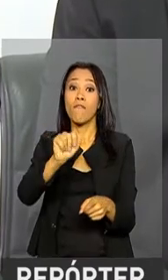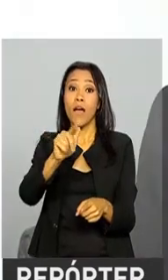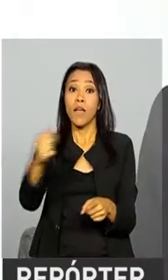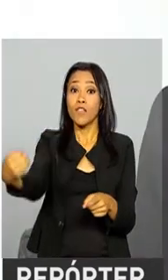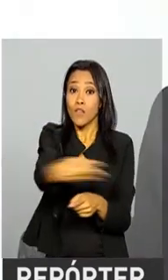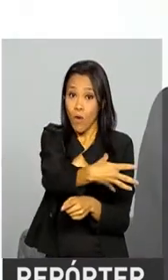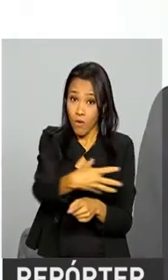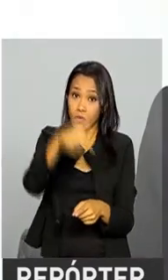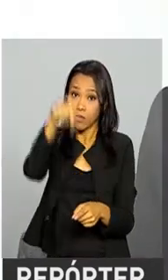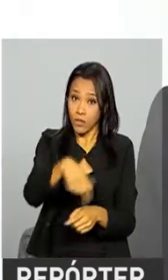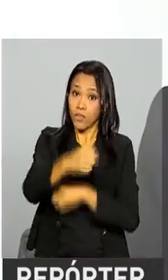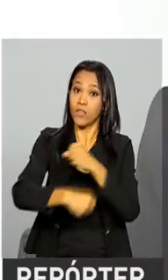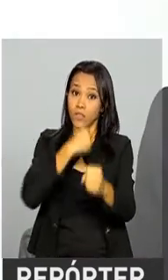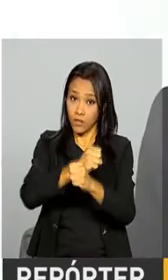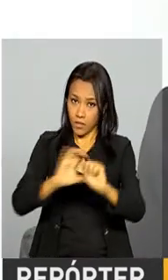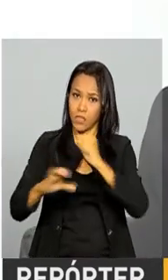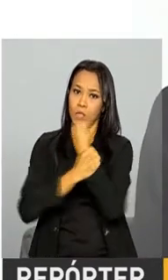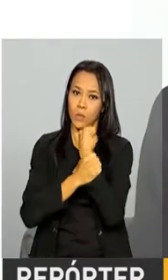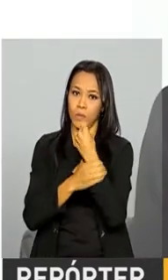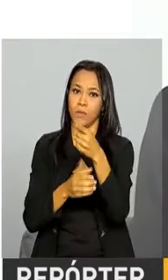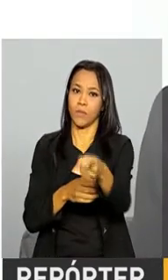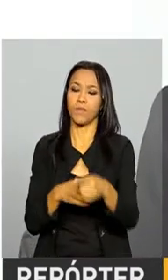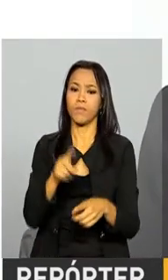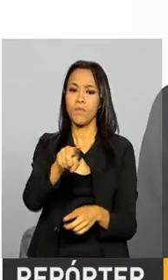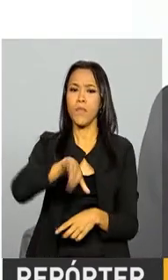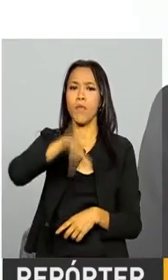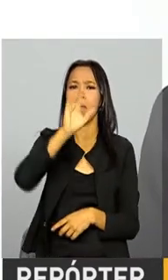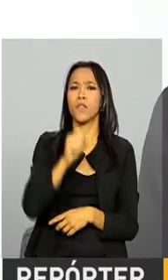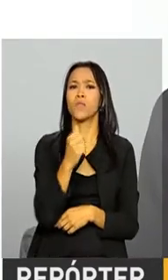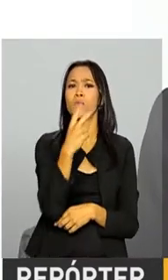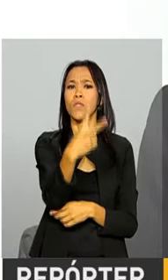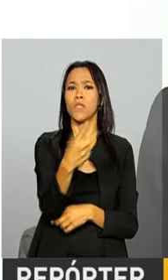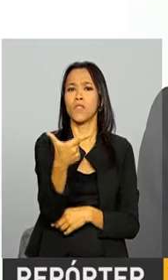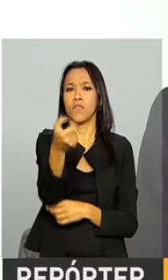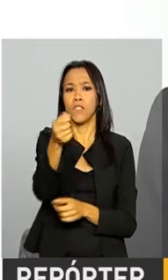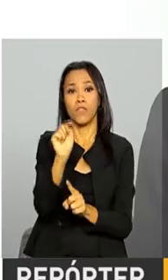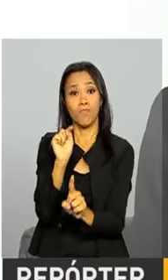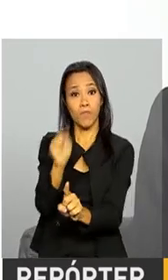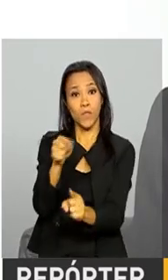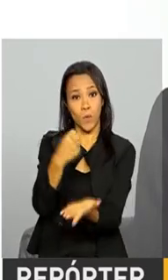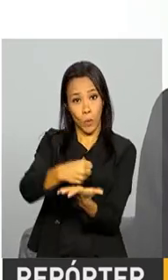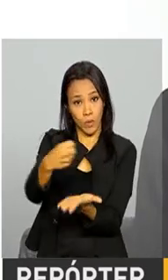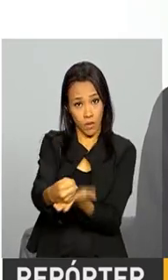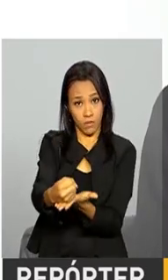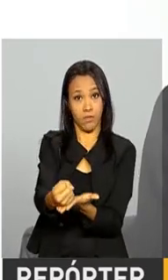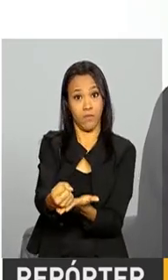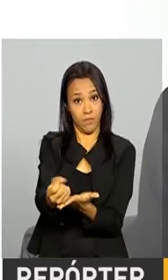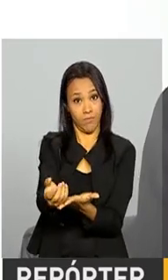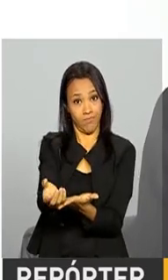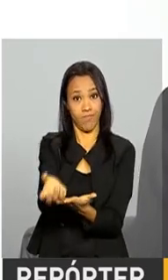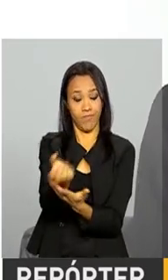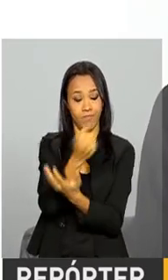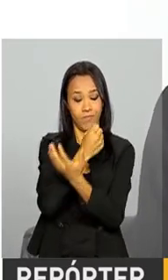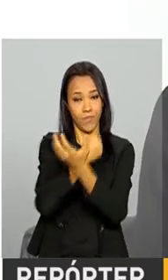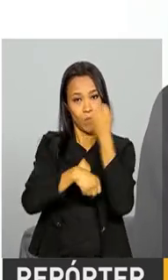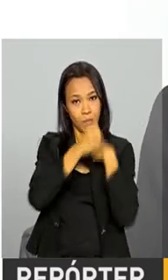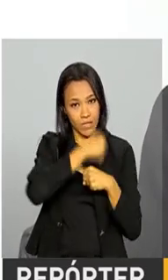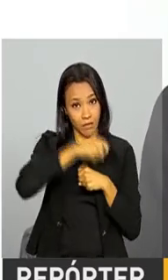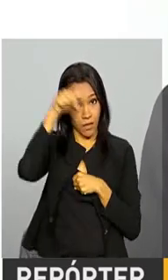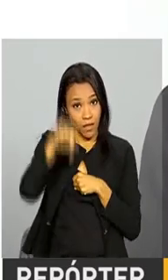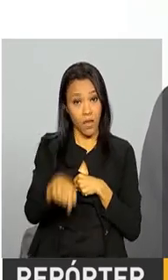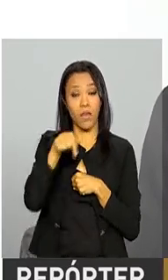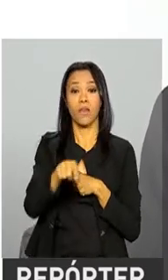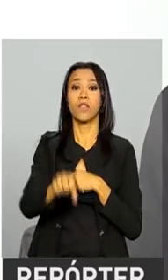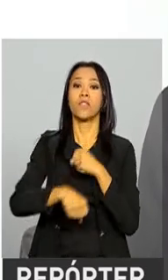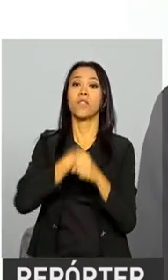ano nós levamos a oferta para mais de 220 mil contratos o ano passado neste ano